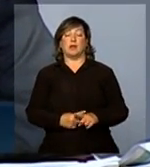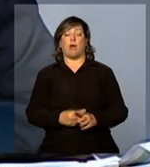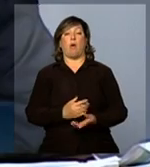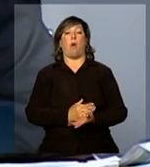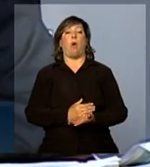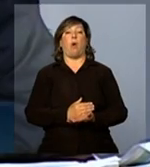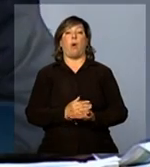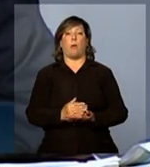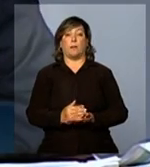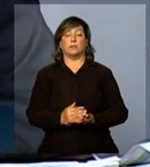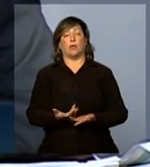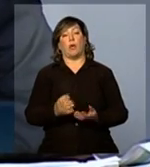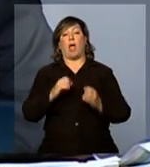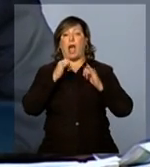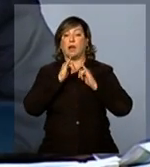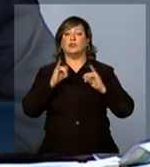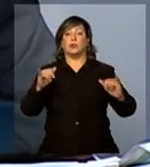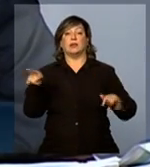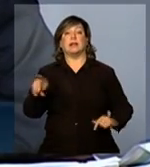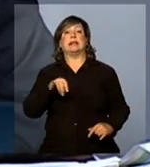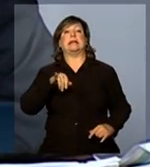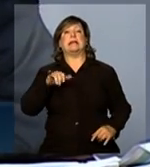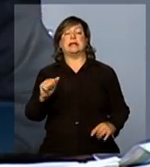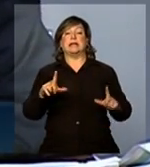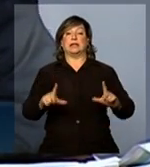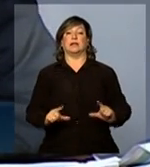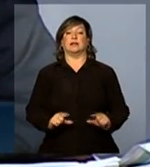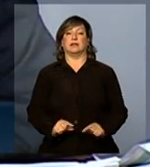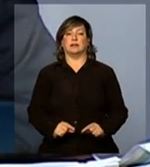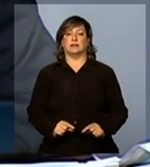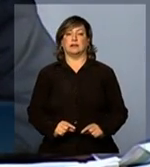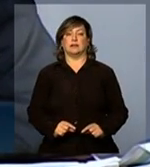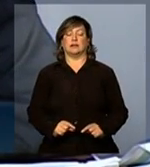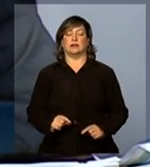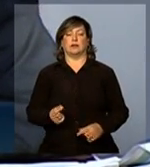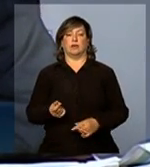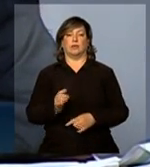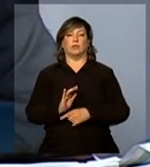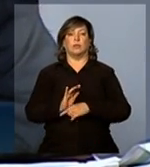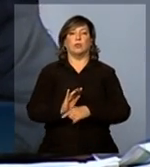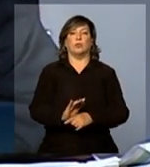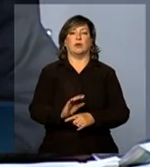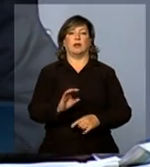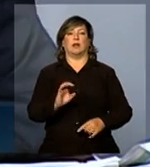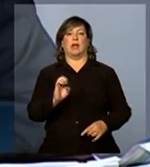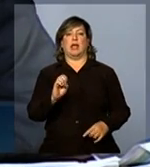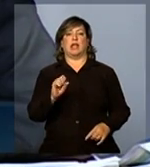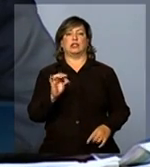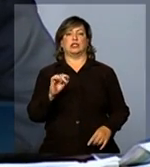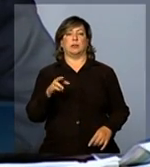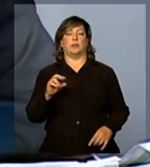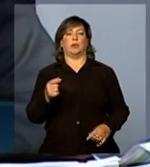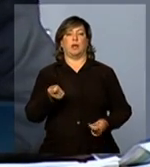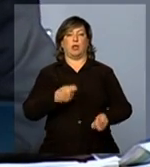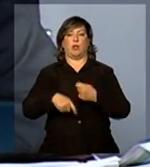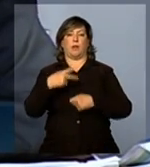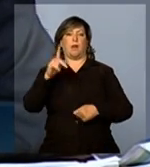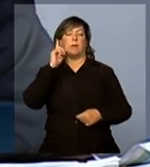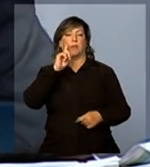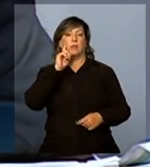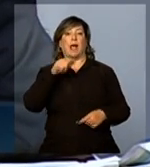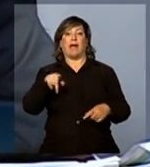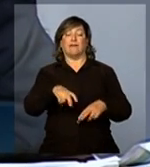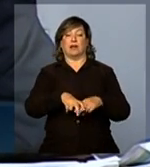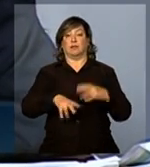começou ou anunciou que iria reduzir os estímulos para a economia americana e, com isso, criou